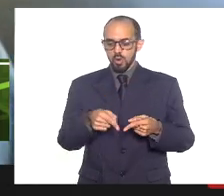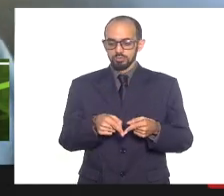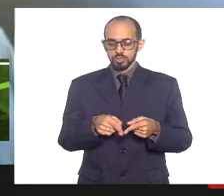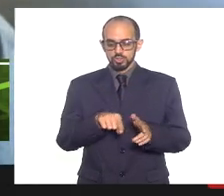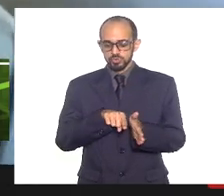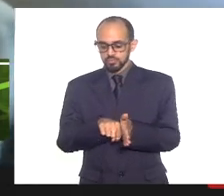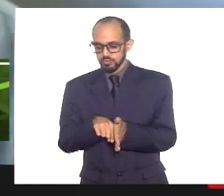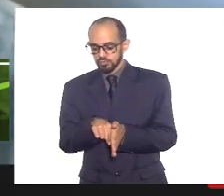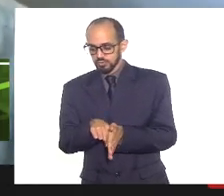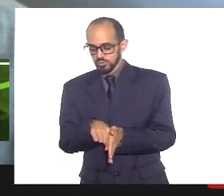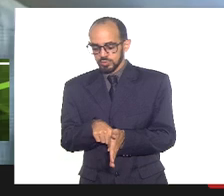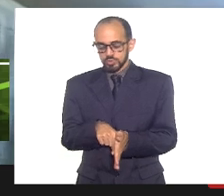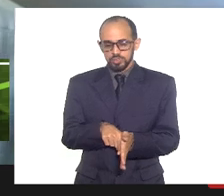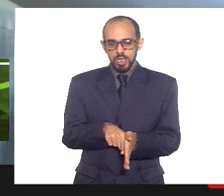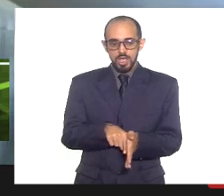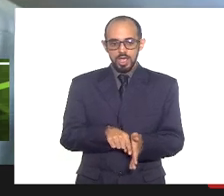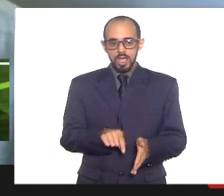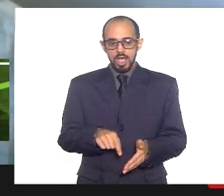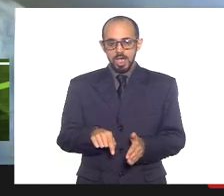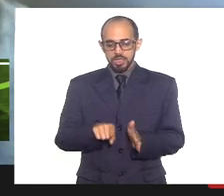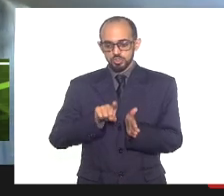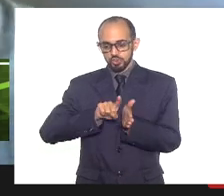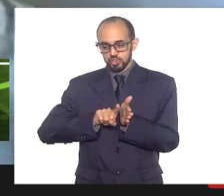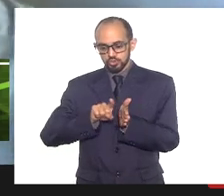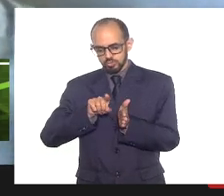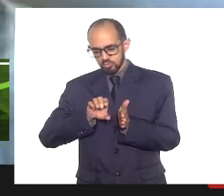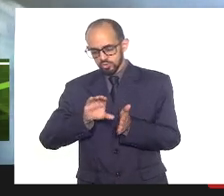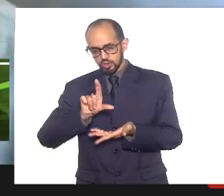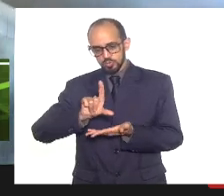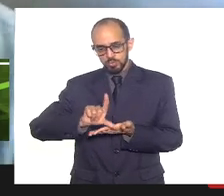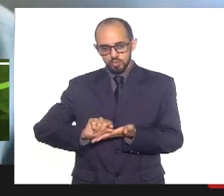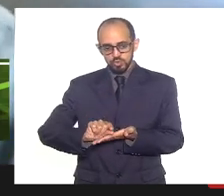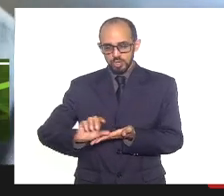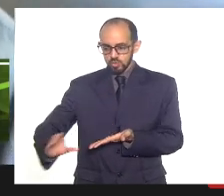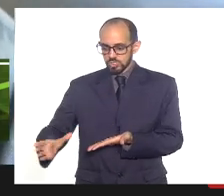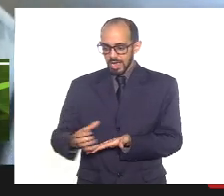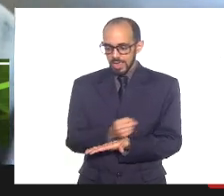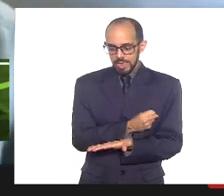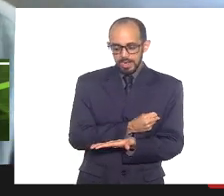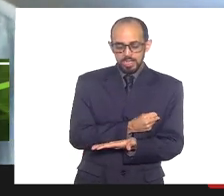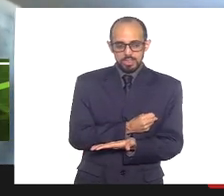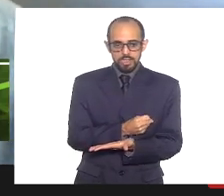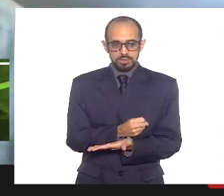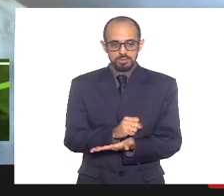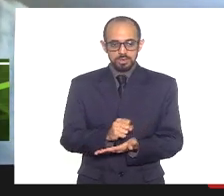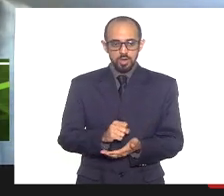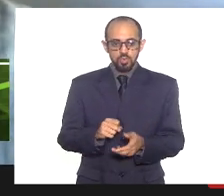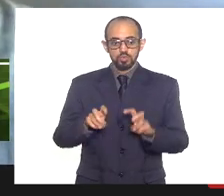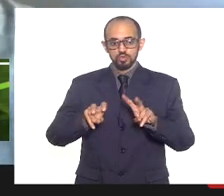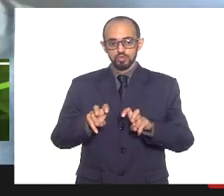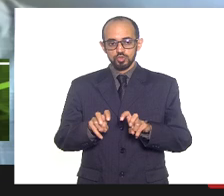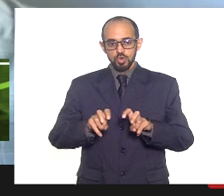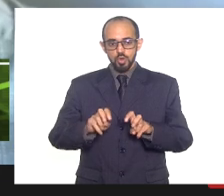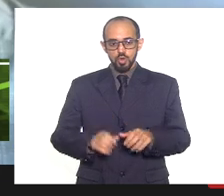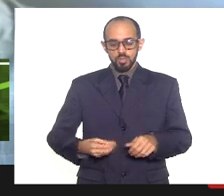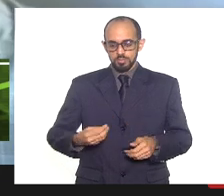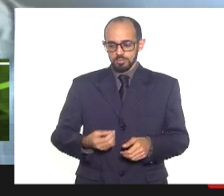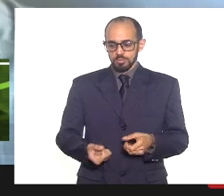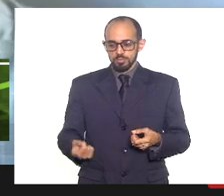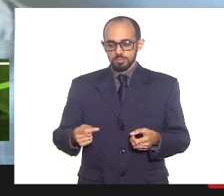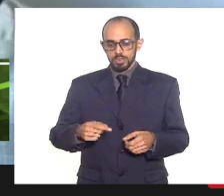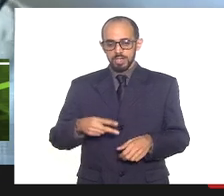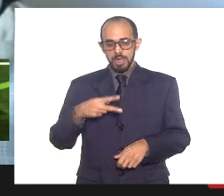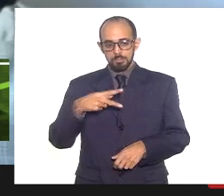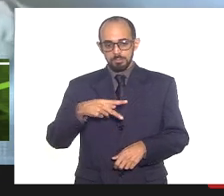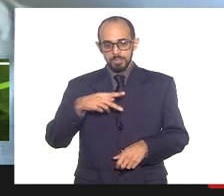investigar a queda de arrecadação do Estado do Rio de Janeiro referente às receitas compensatórias da exploração